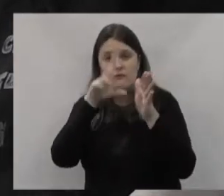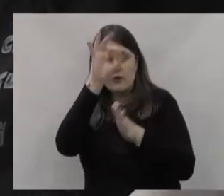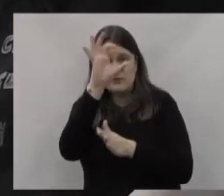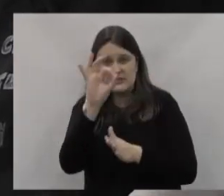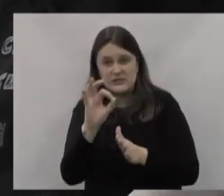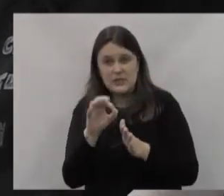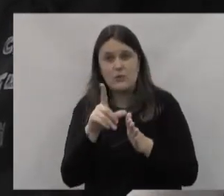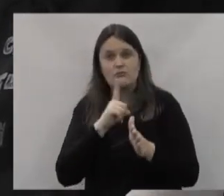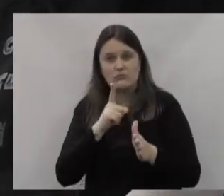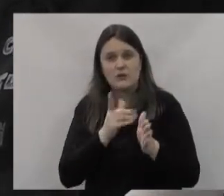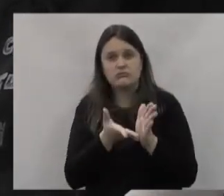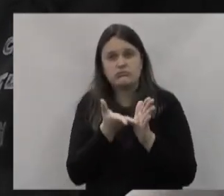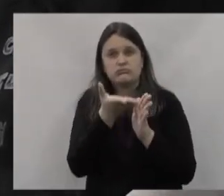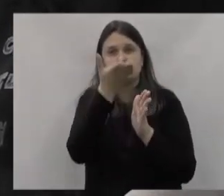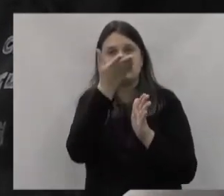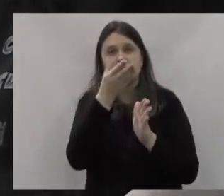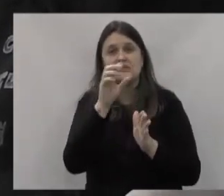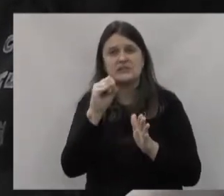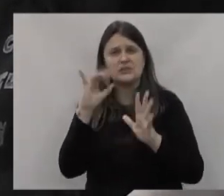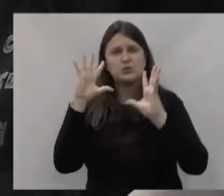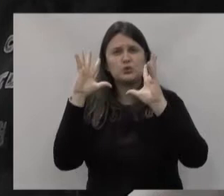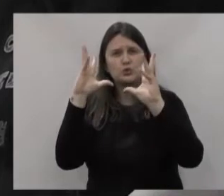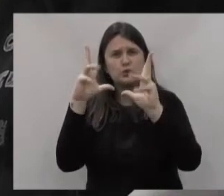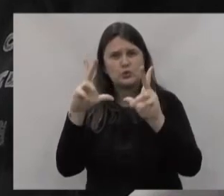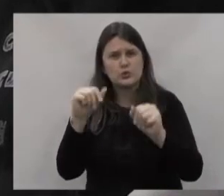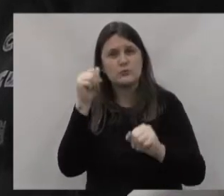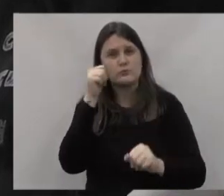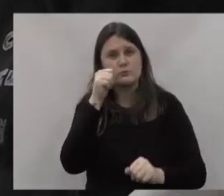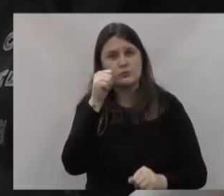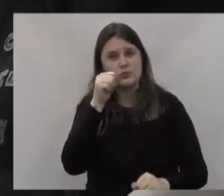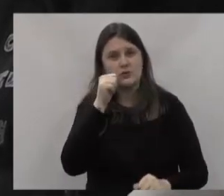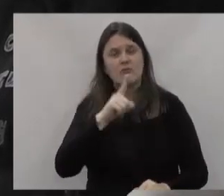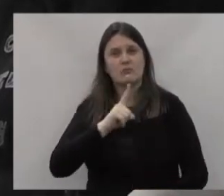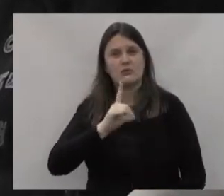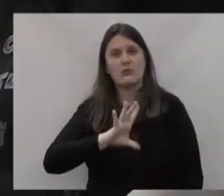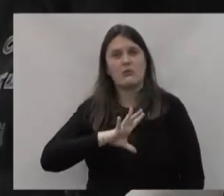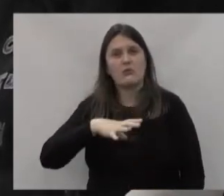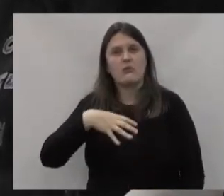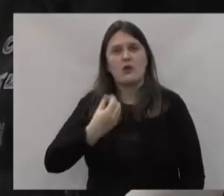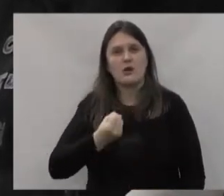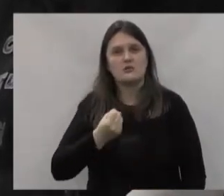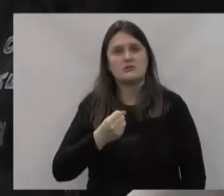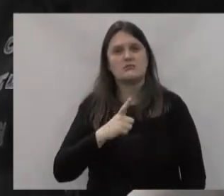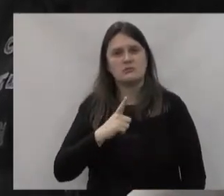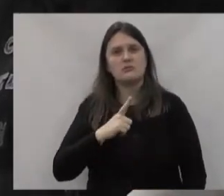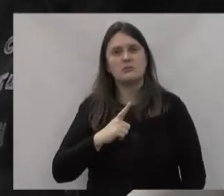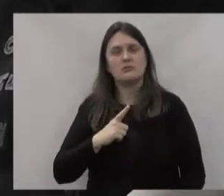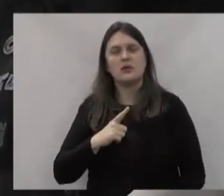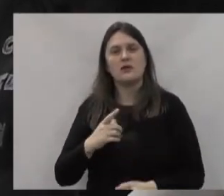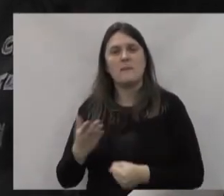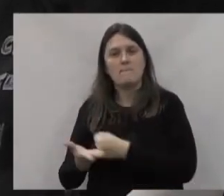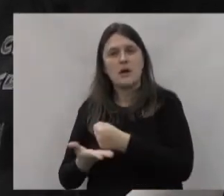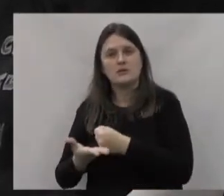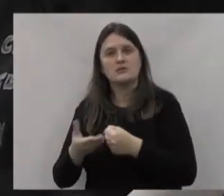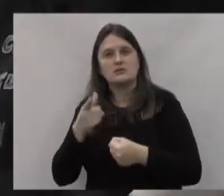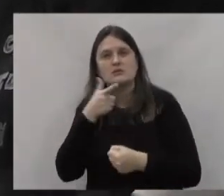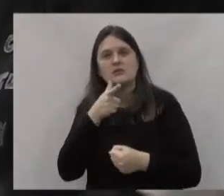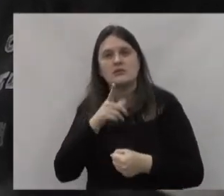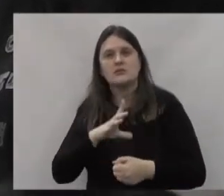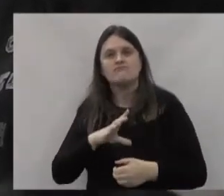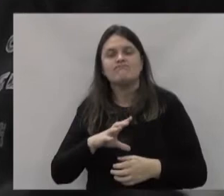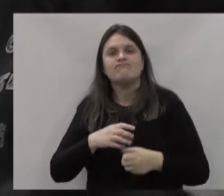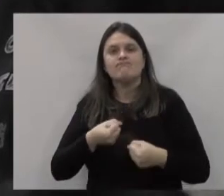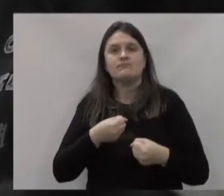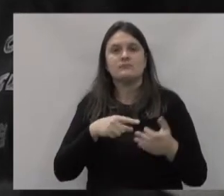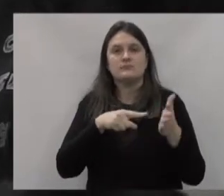dessa forma, vocês imaginem se todas conseguissem e tivessem a coragem e o suporte para fazer a denúncia. Né? E